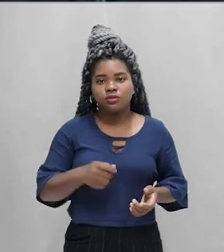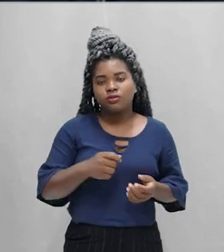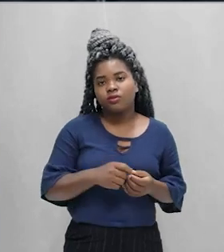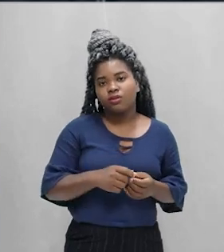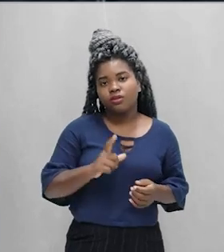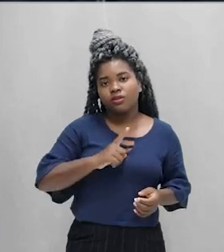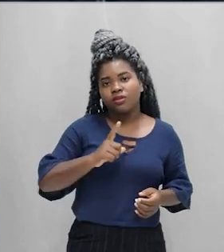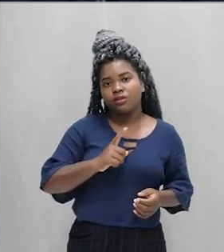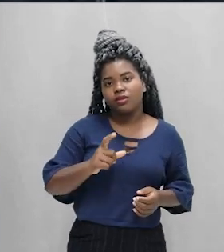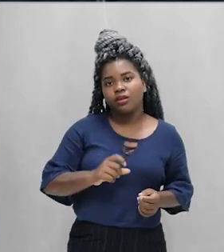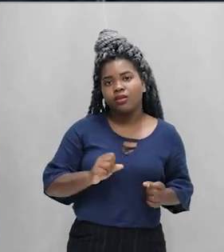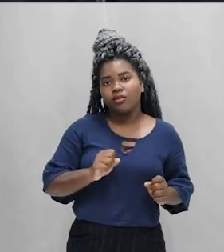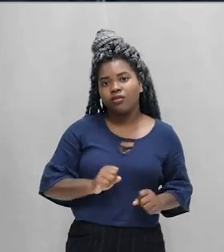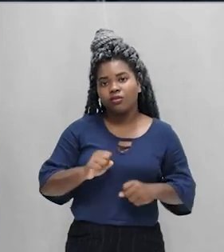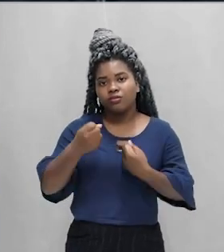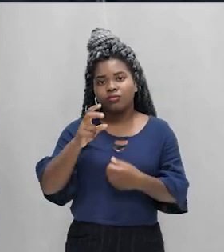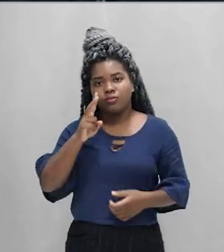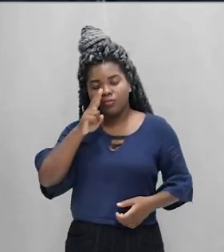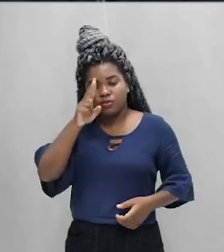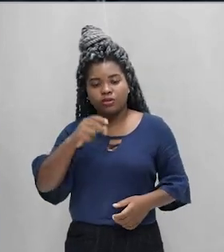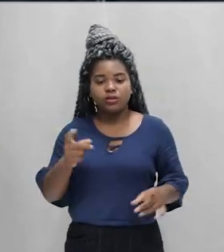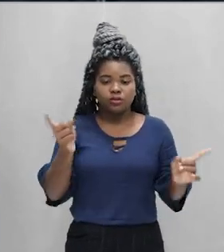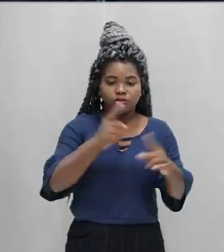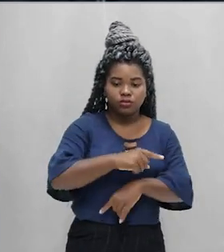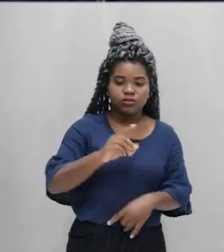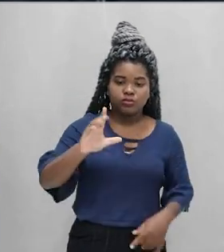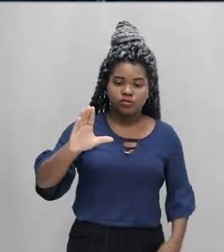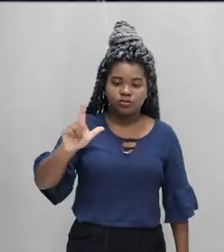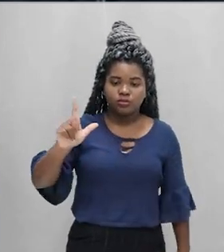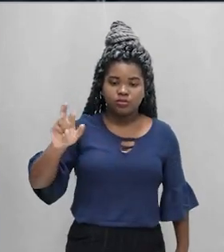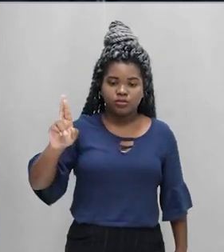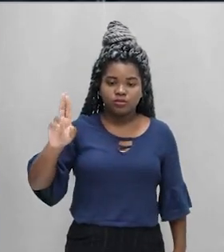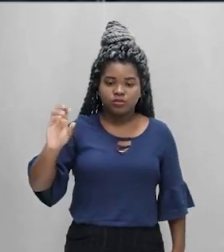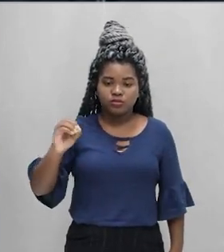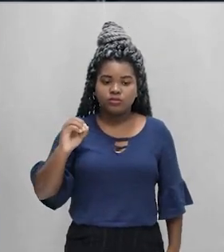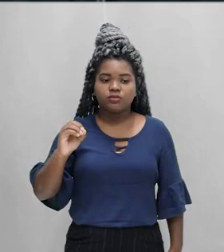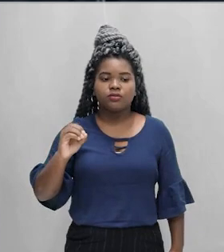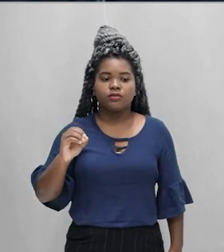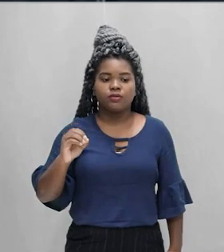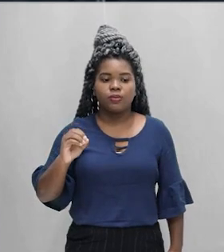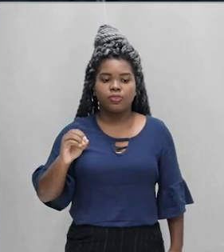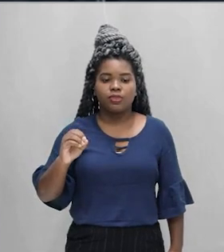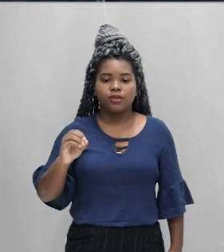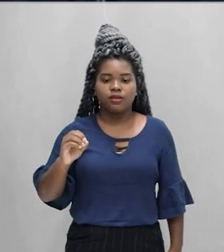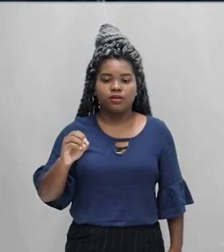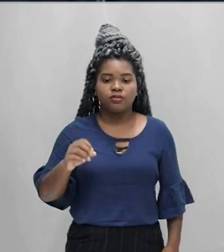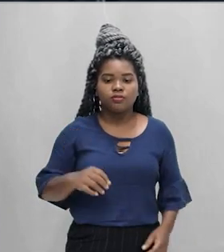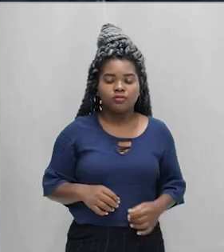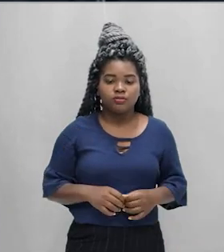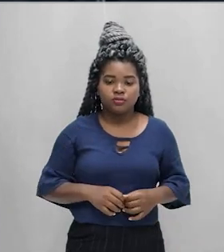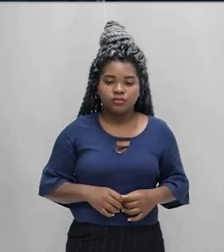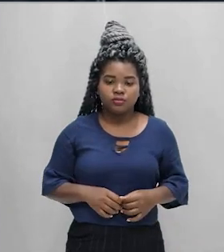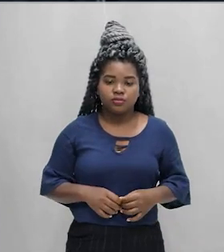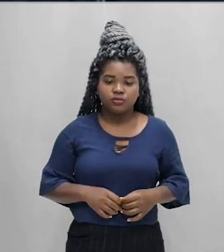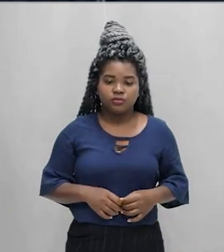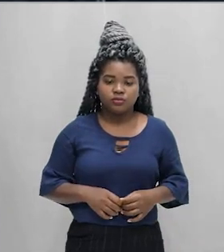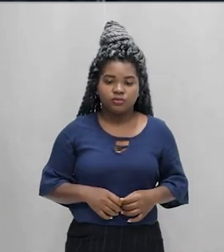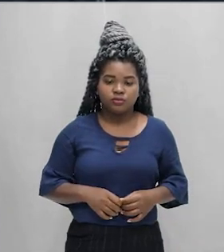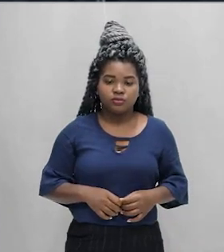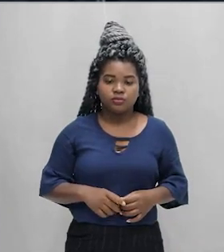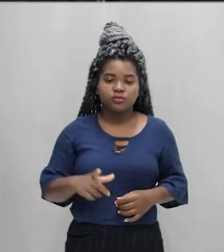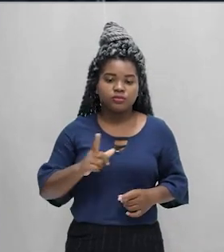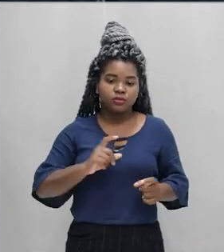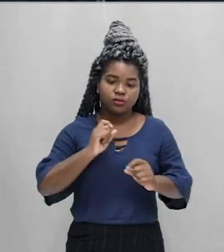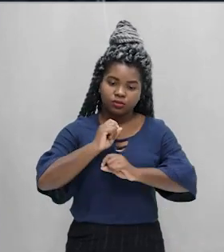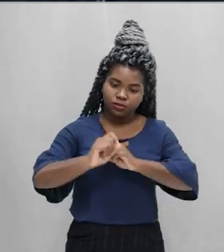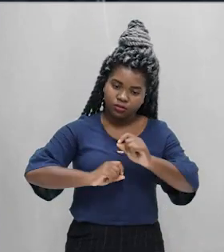poder, tá bom? E contra o clero, né? Esse clero aí, né, a gente viu aí o crime do Padre Amaro, que é uma denúncia da questão